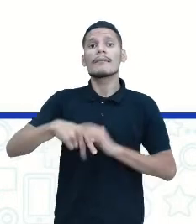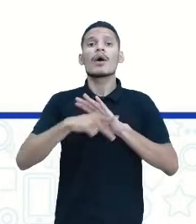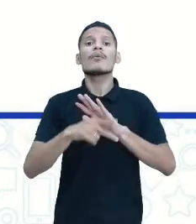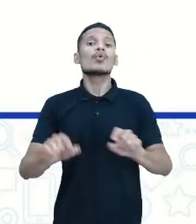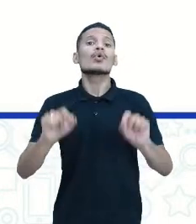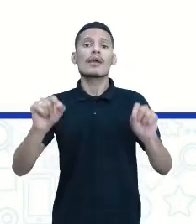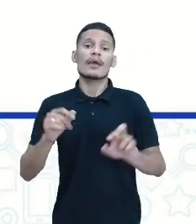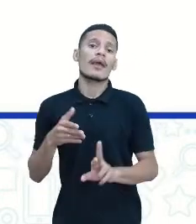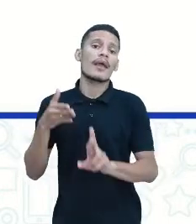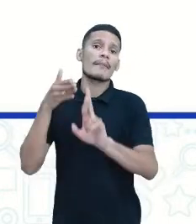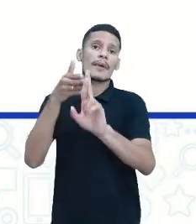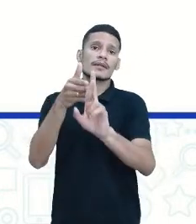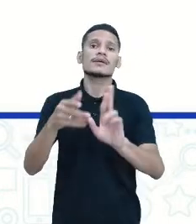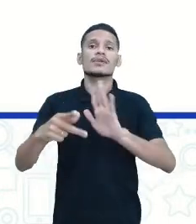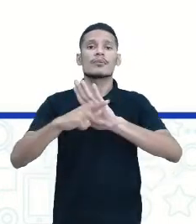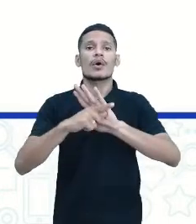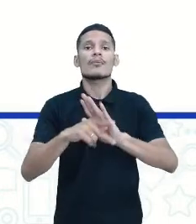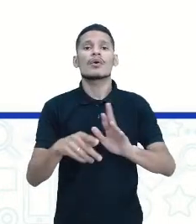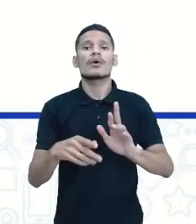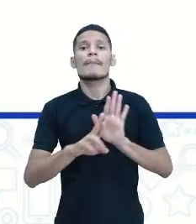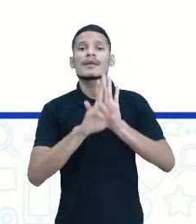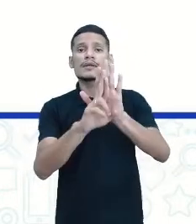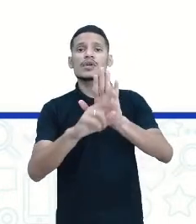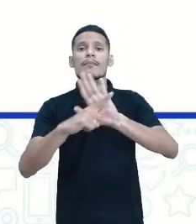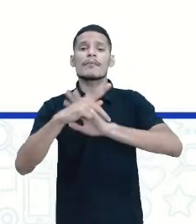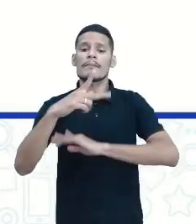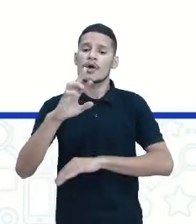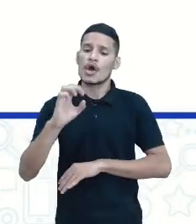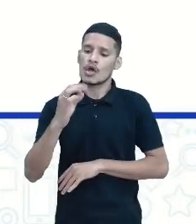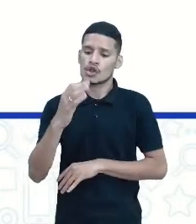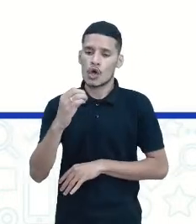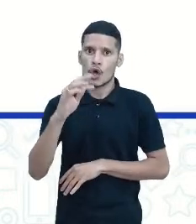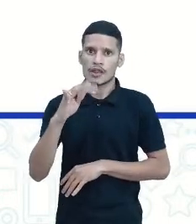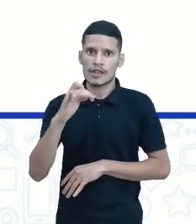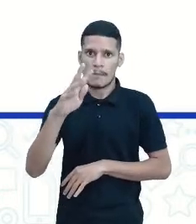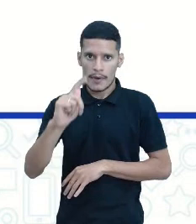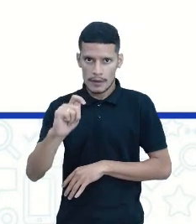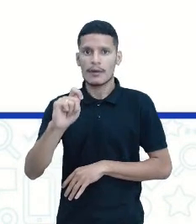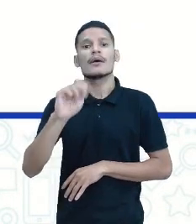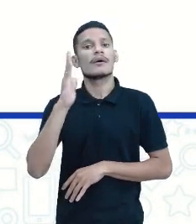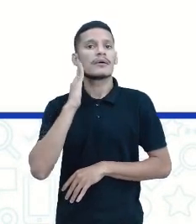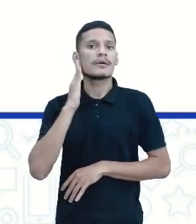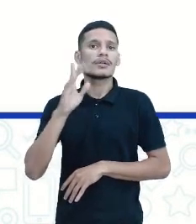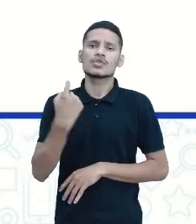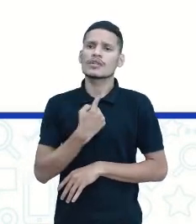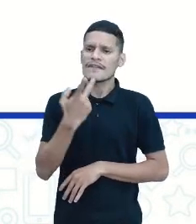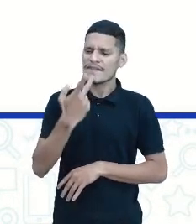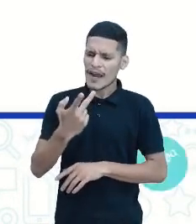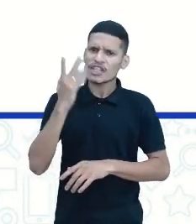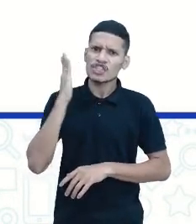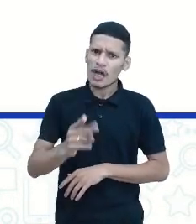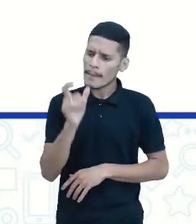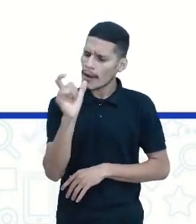representação prototípica, que é aquela que quando a gente fala, vem logo na nossa mente, tá certo? Só que eu vou